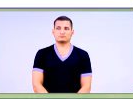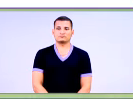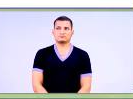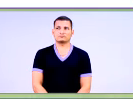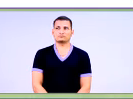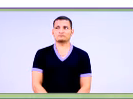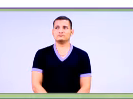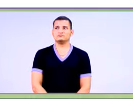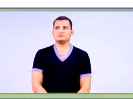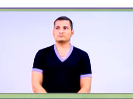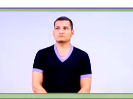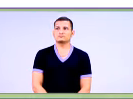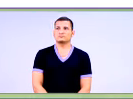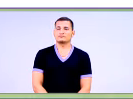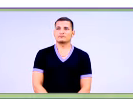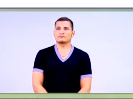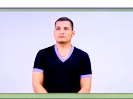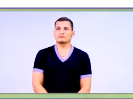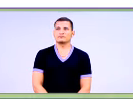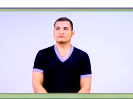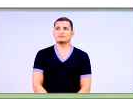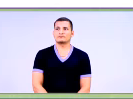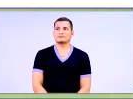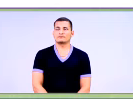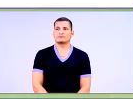travel to Canada next year?